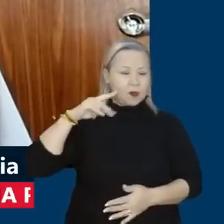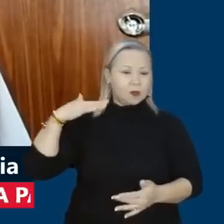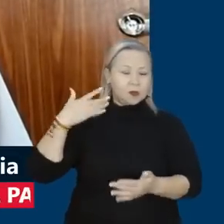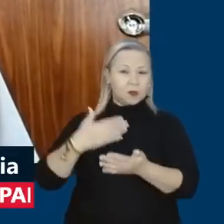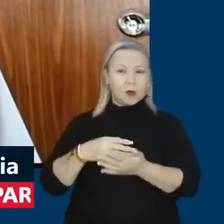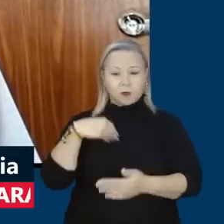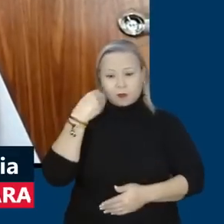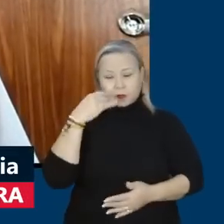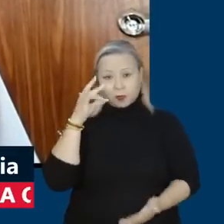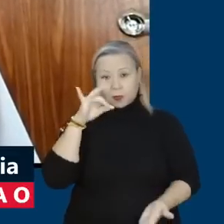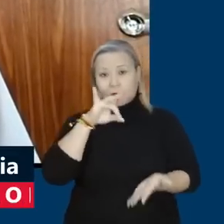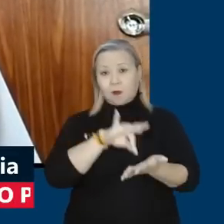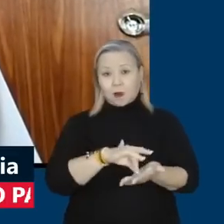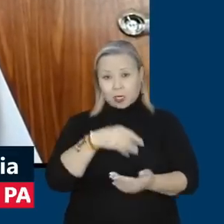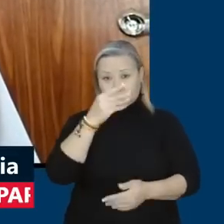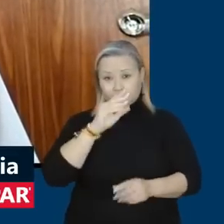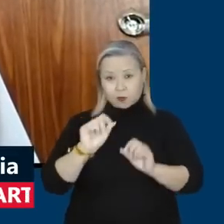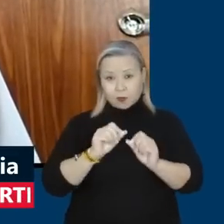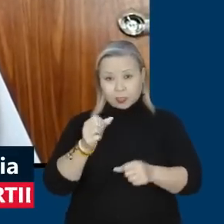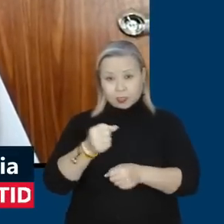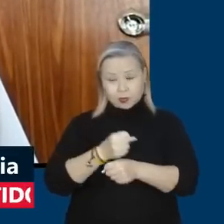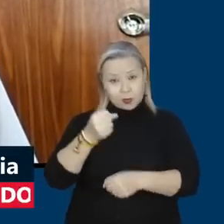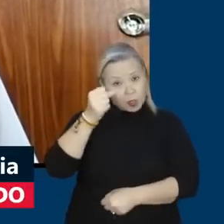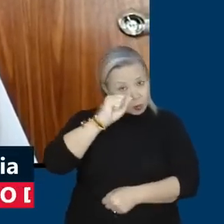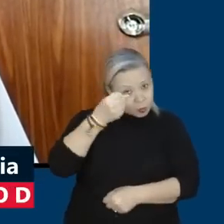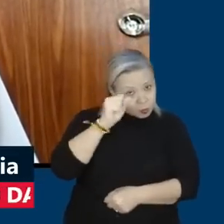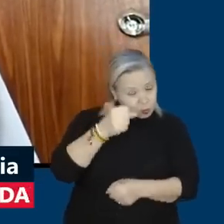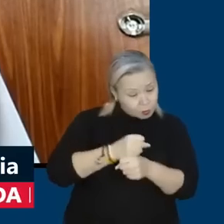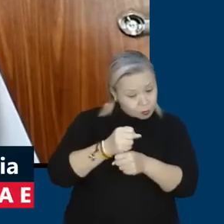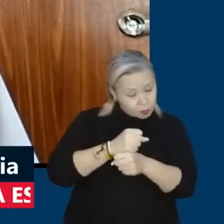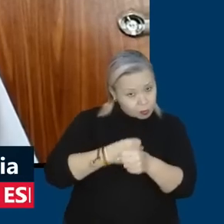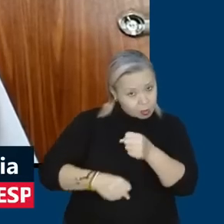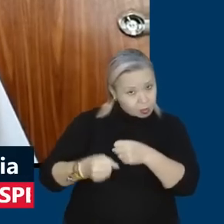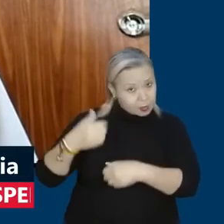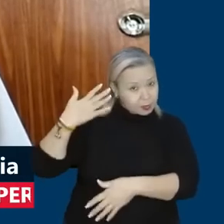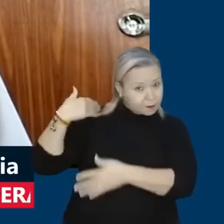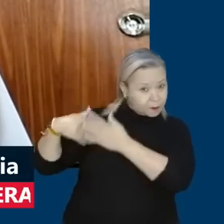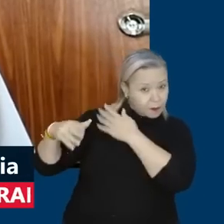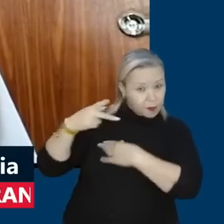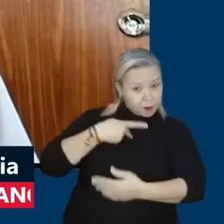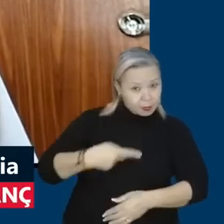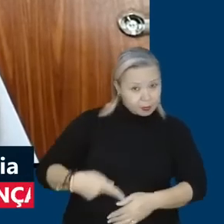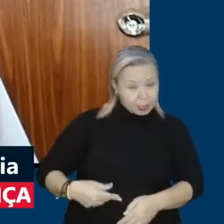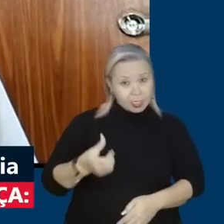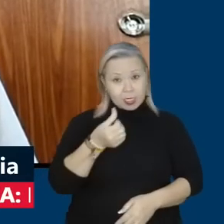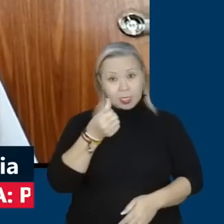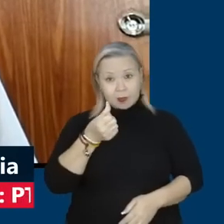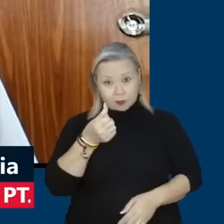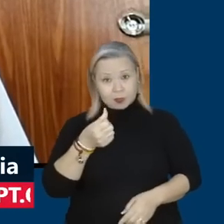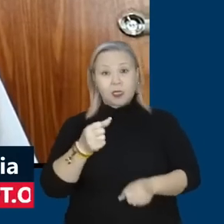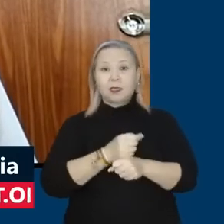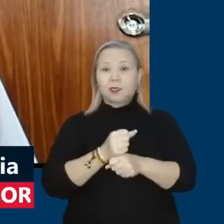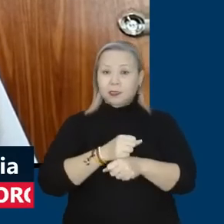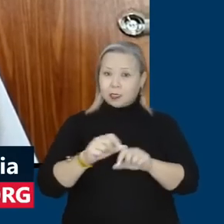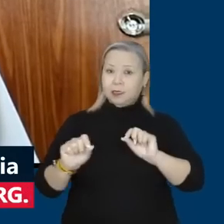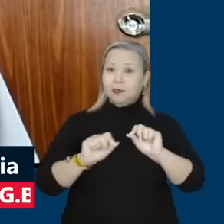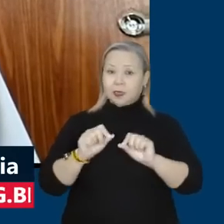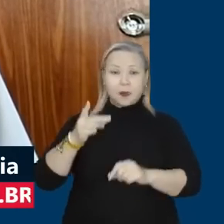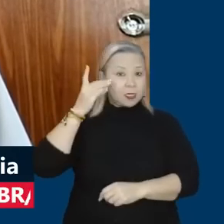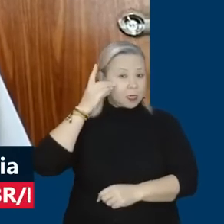experiência concreta do Brasil nos 8 anos que ele foi presidente da República e também nos 6 anos que a presidenta Dilma dirigiu esse